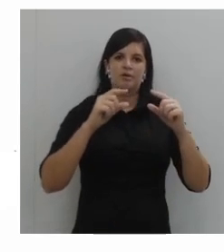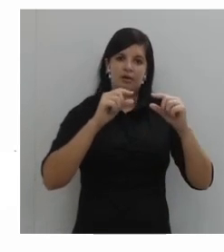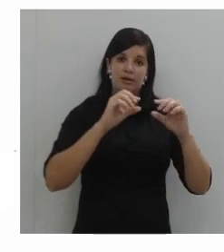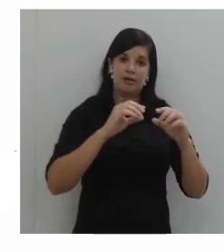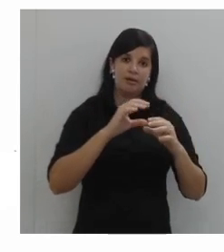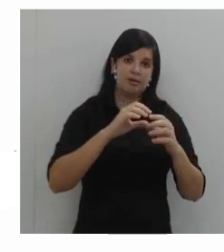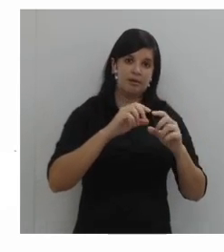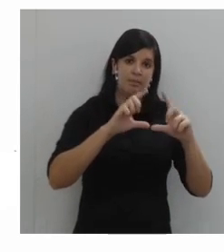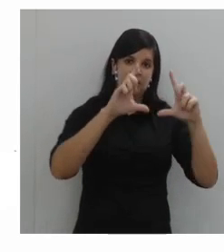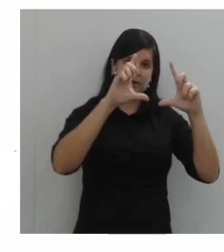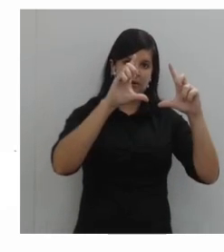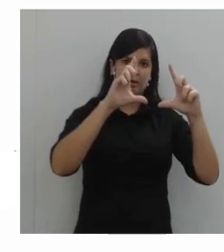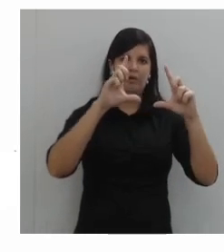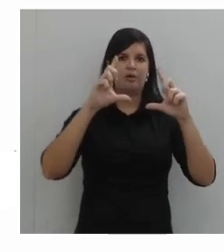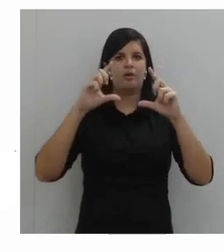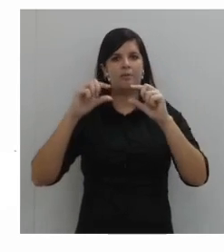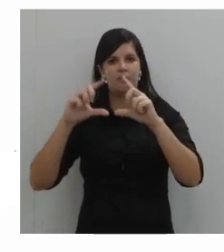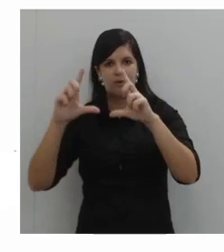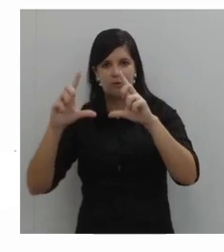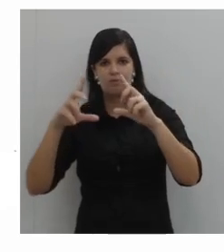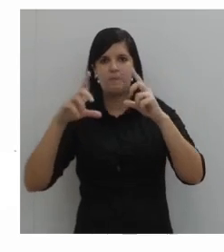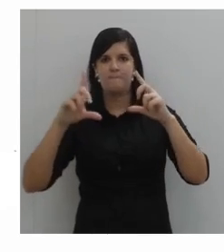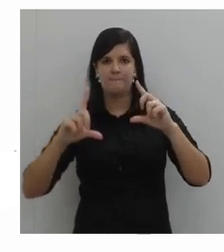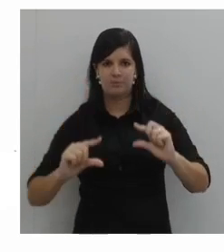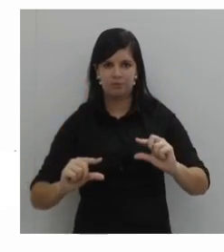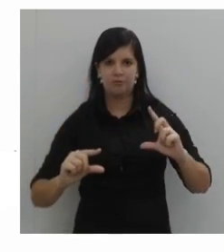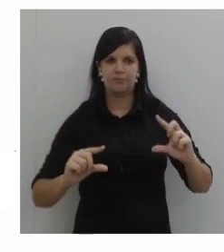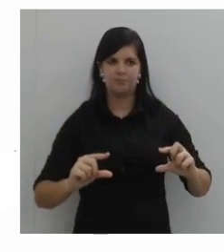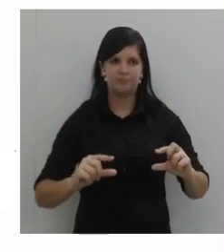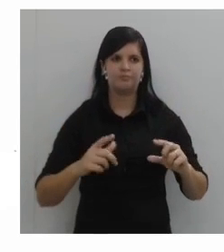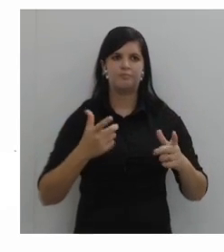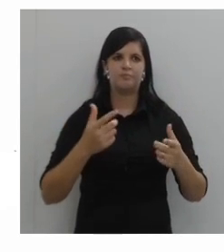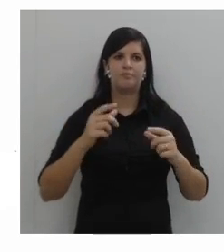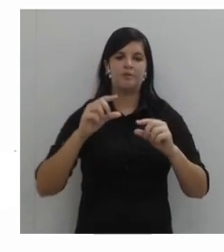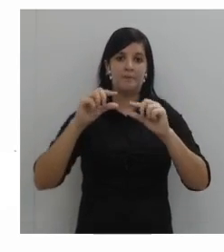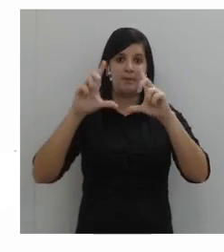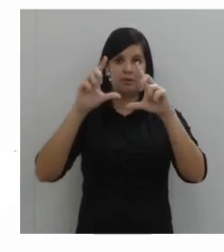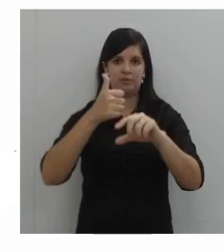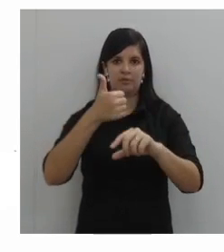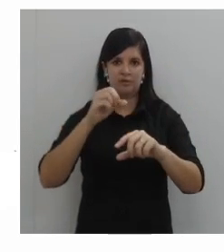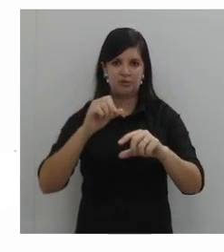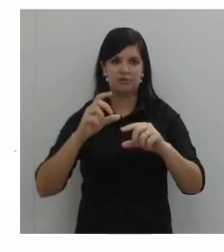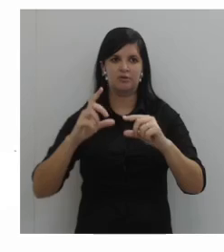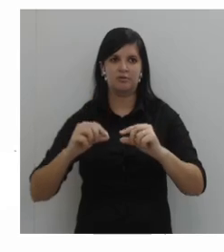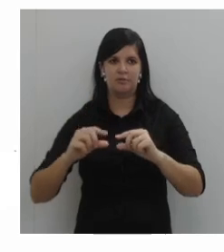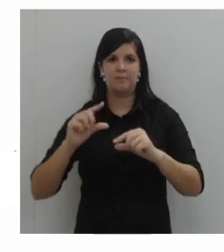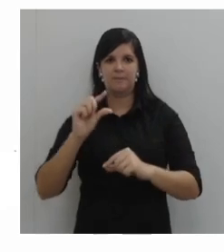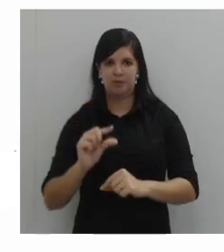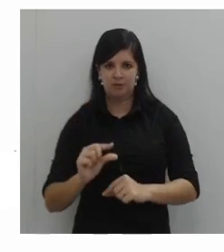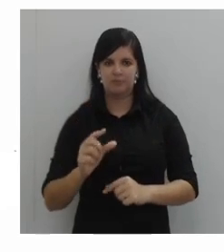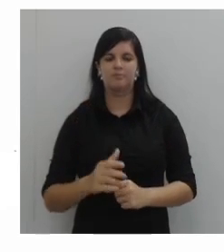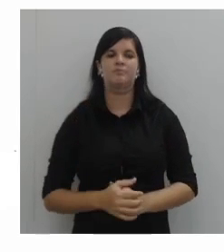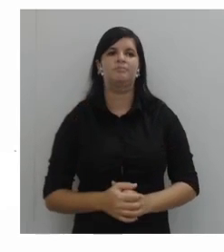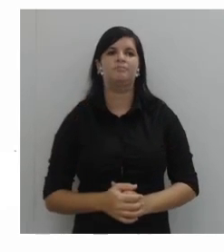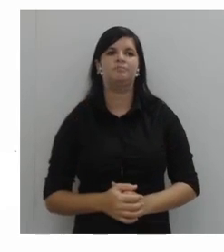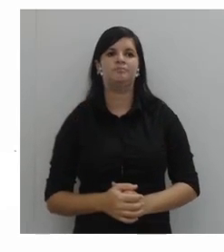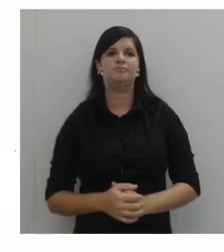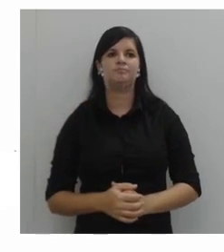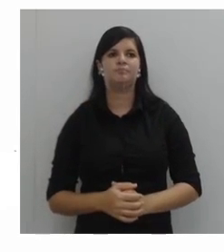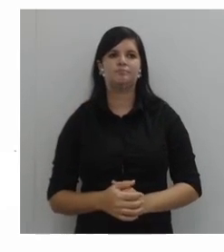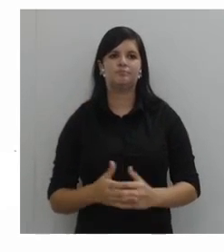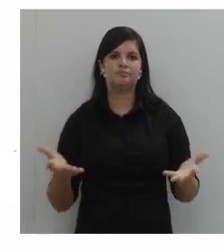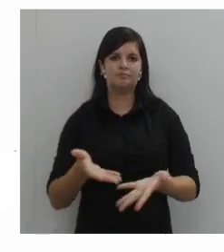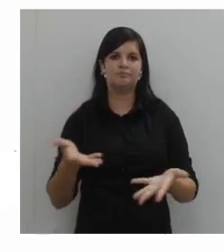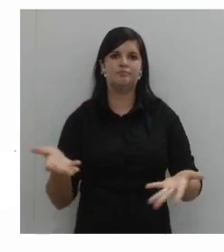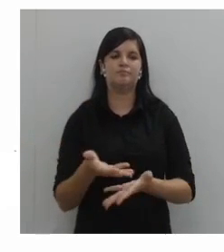para o pequeno, tem que terminar do grande para o pequeno. Assim como a sombra do grande está para a sombra do pequeno. Faz aí